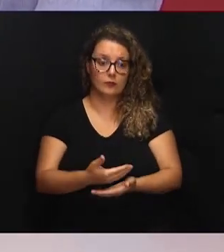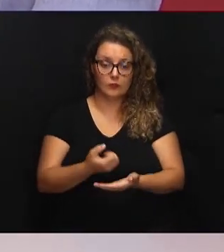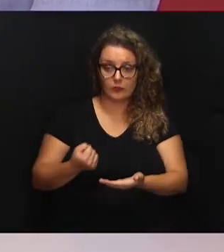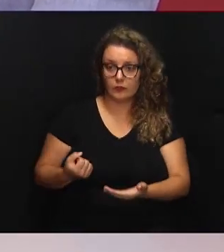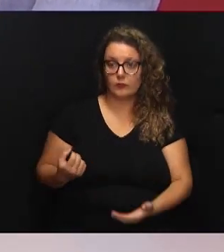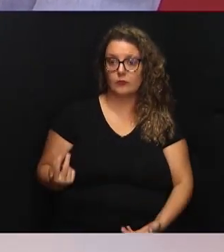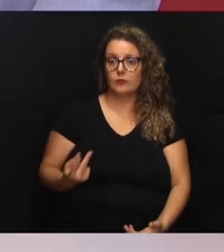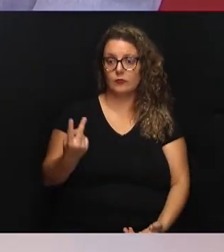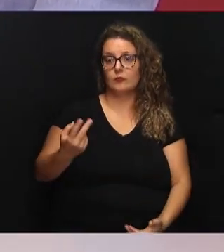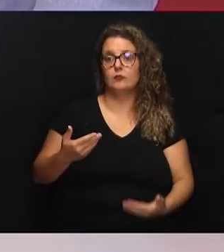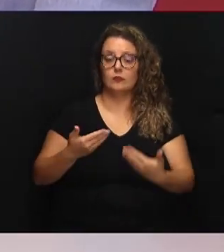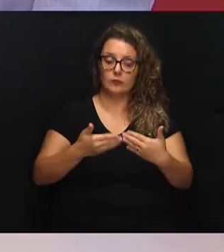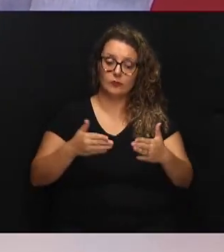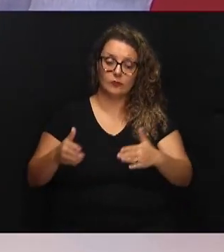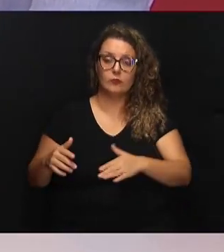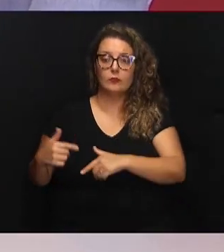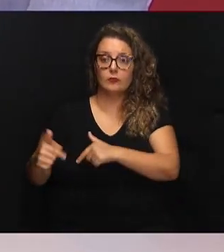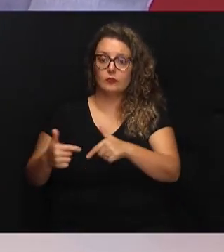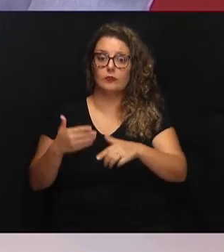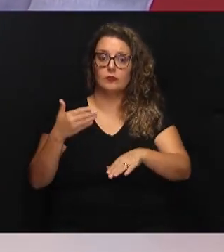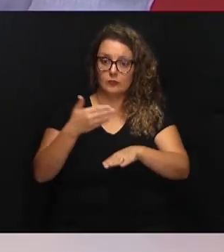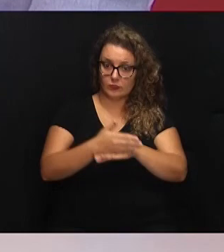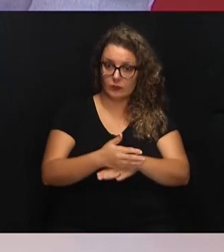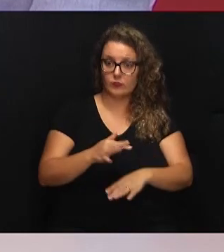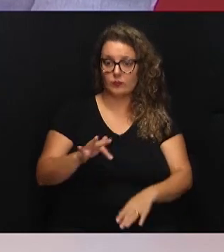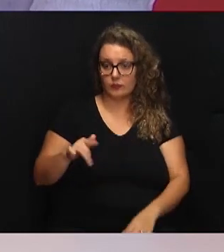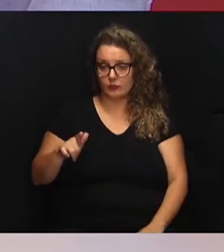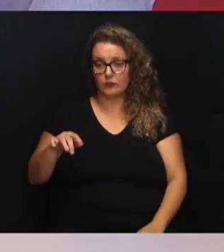abrindo uma janela para o trabalhador acessar